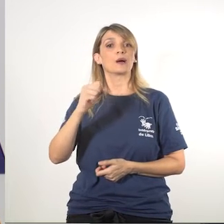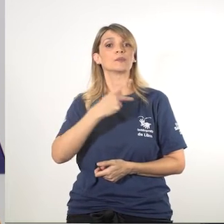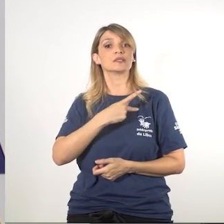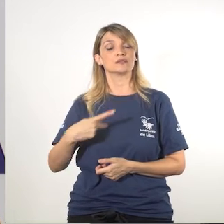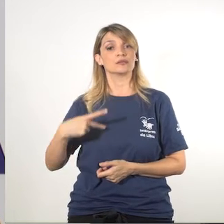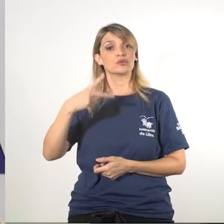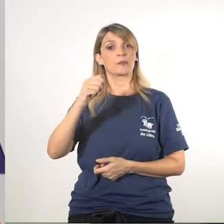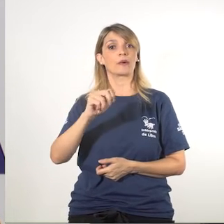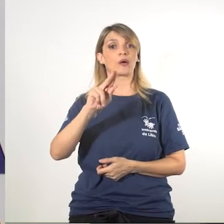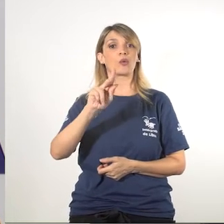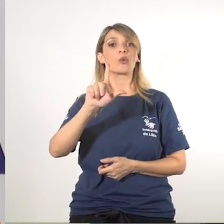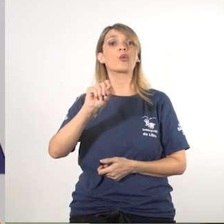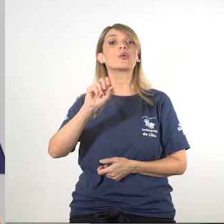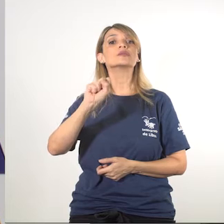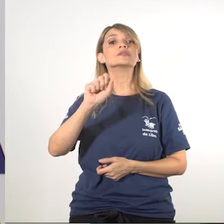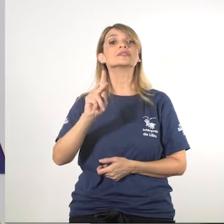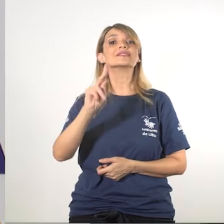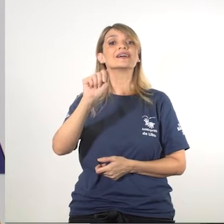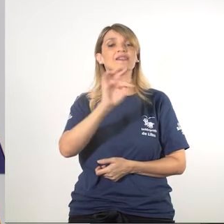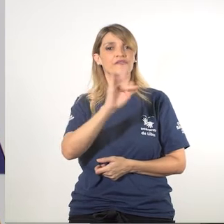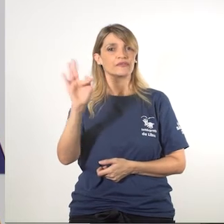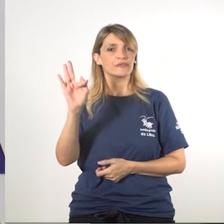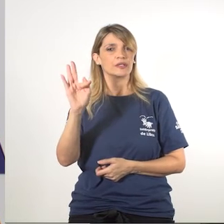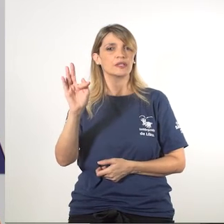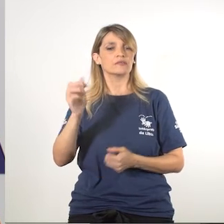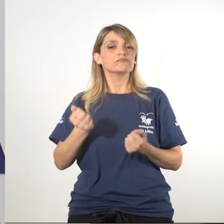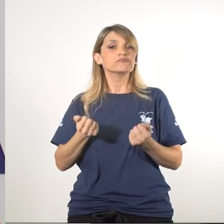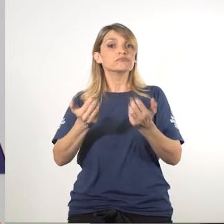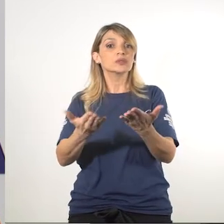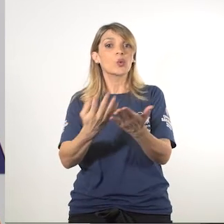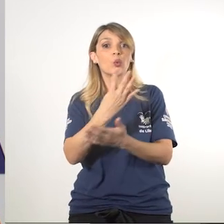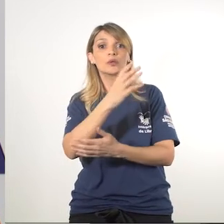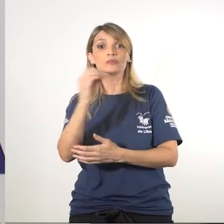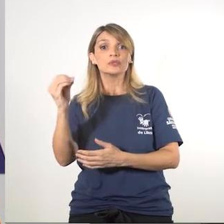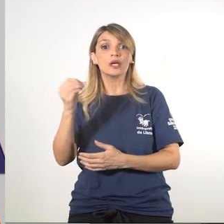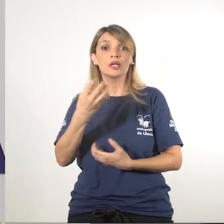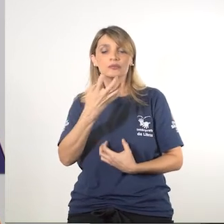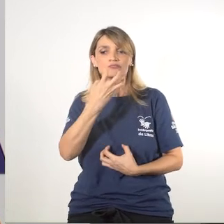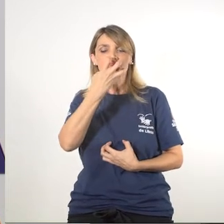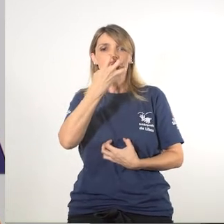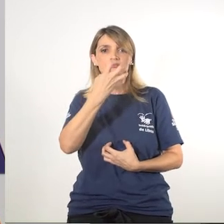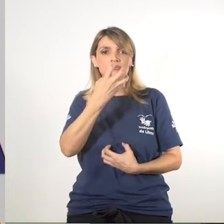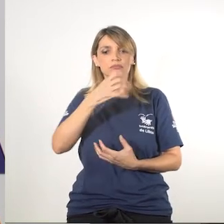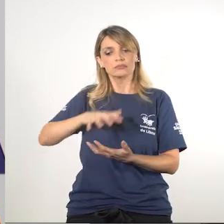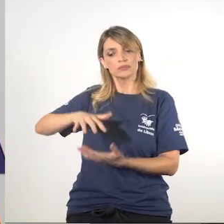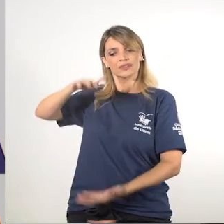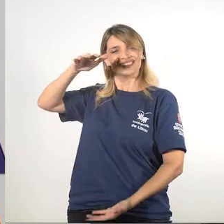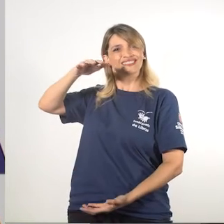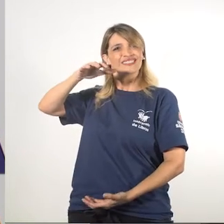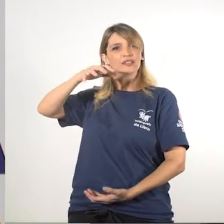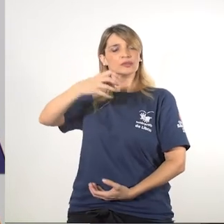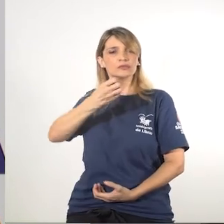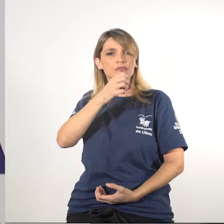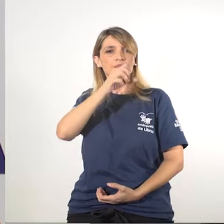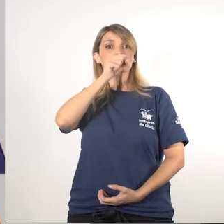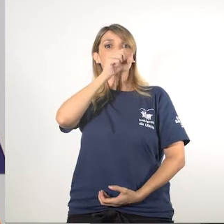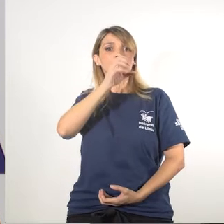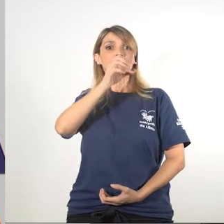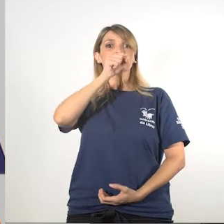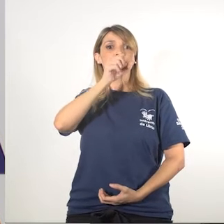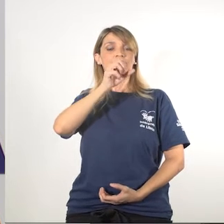Scaff, disponibilizou 400 cilindros de oxigênio. Paulo Scaff